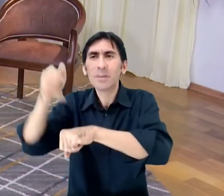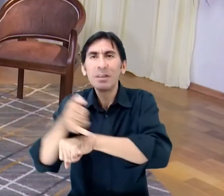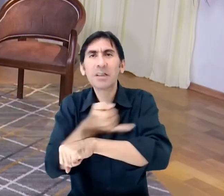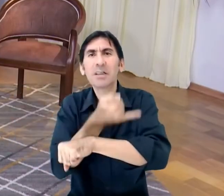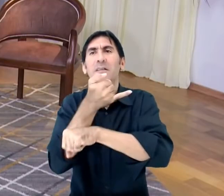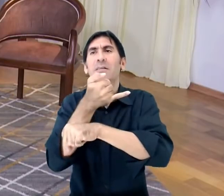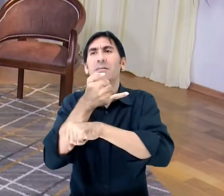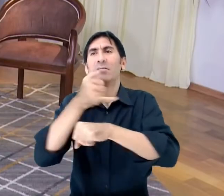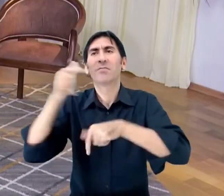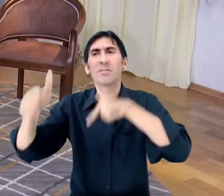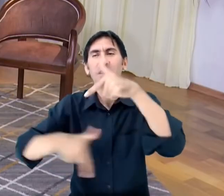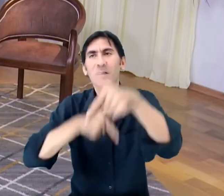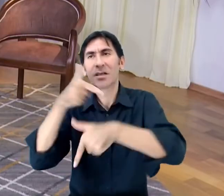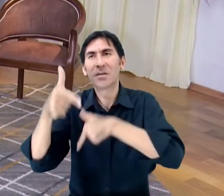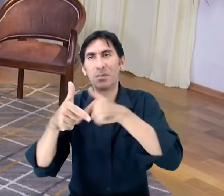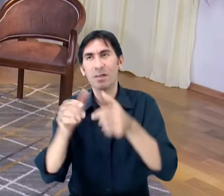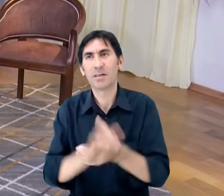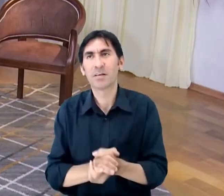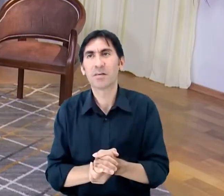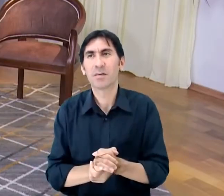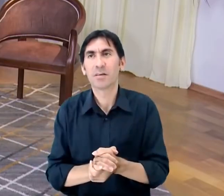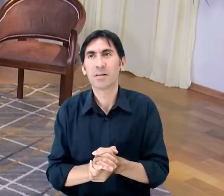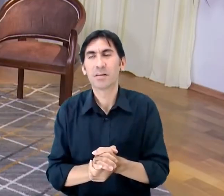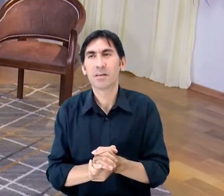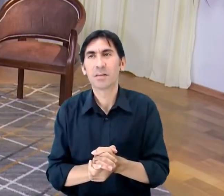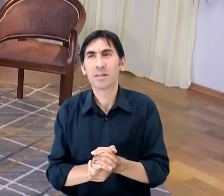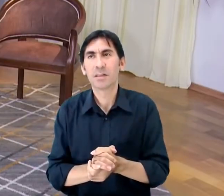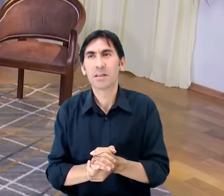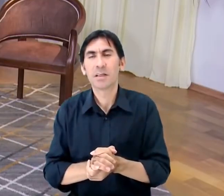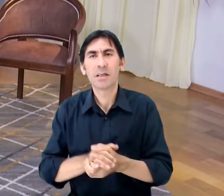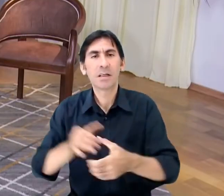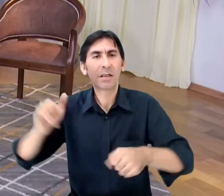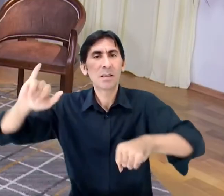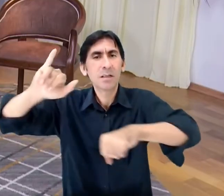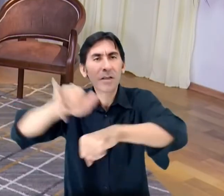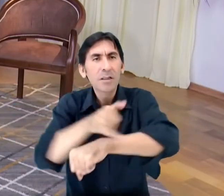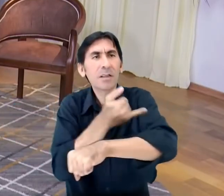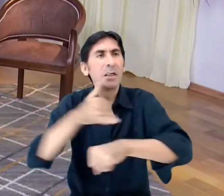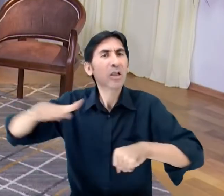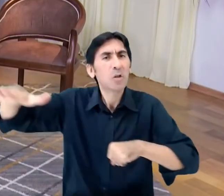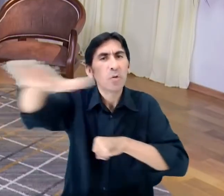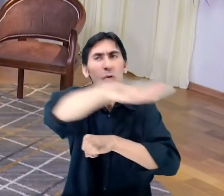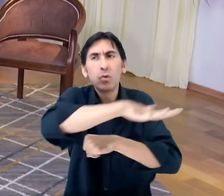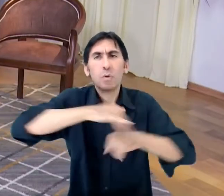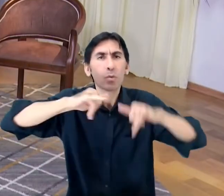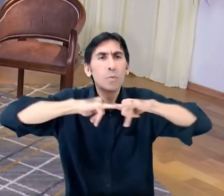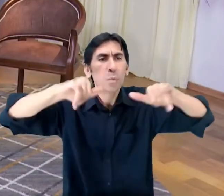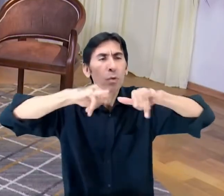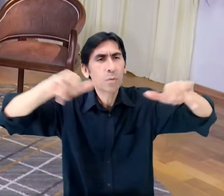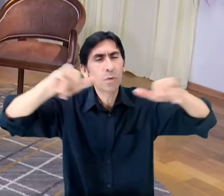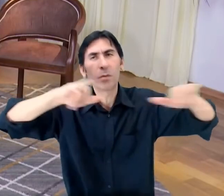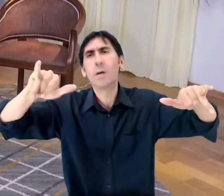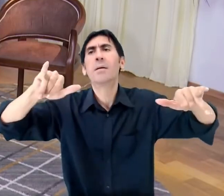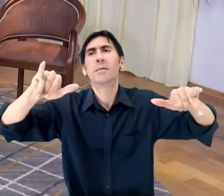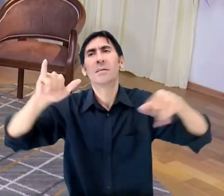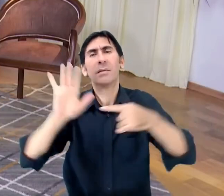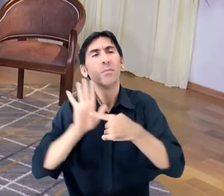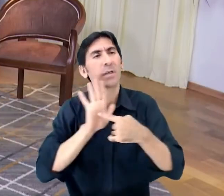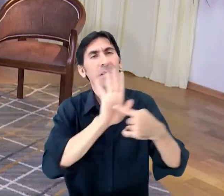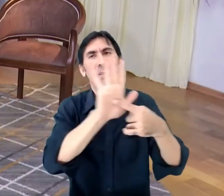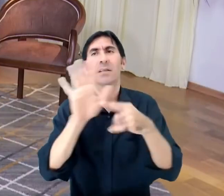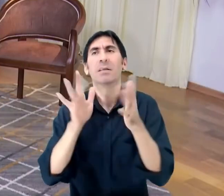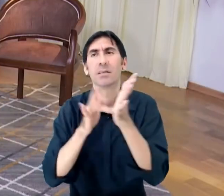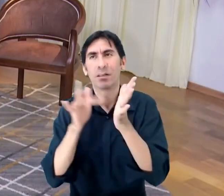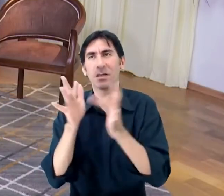O verso bíblico diz que eles encheram toda Jerusalém com a doutrina de Jesus. E de fato,